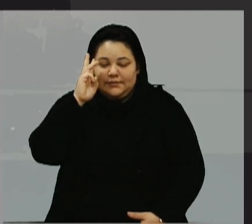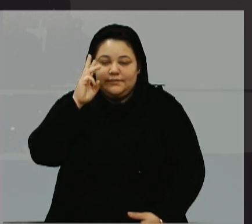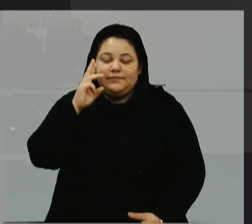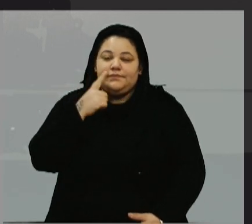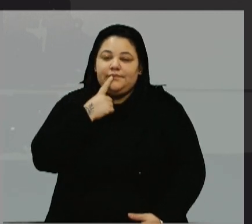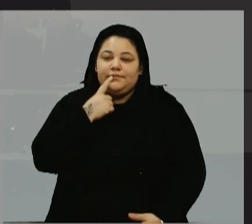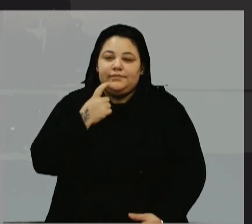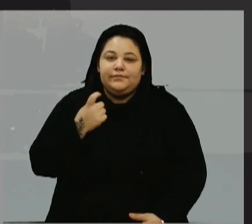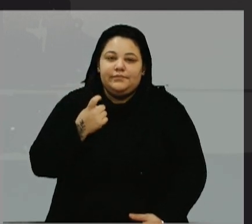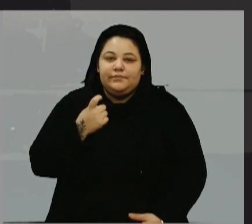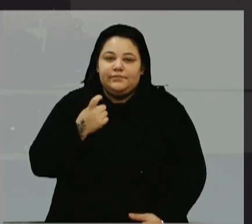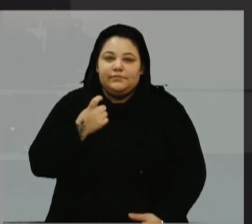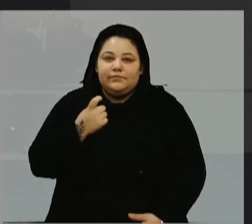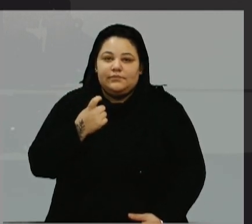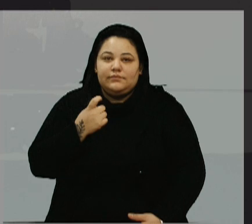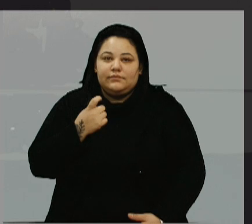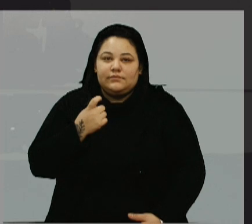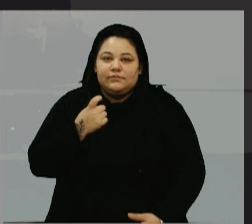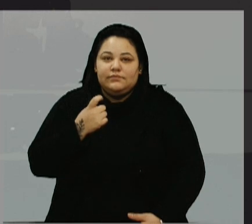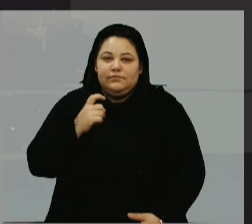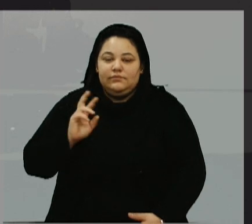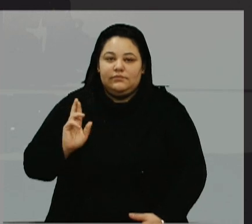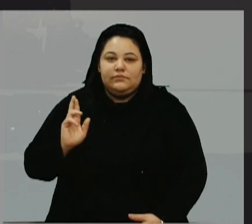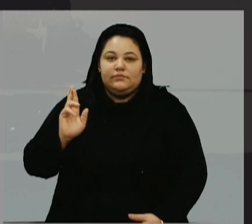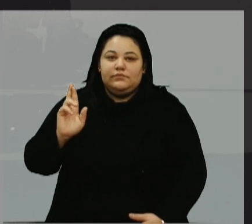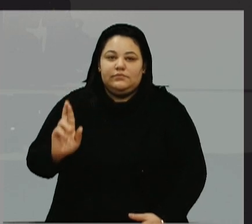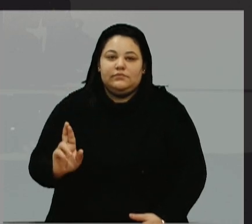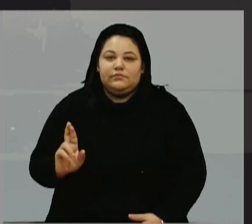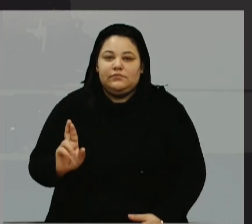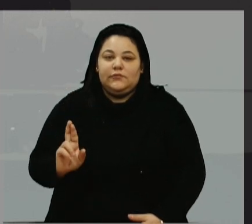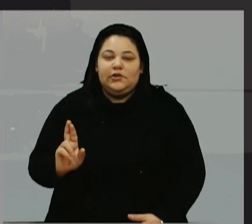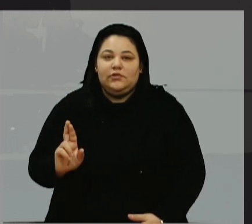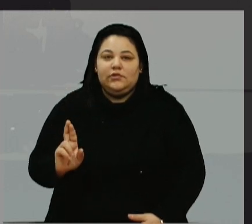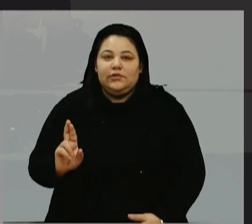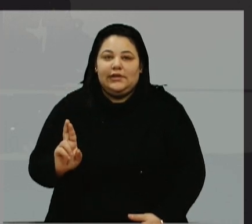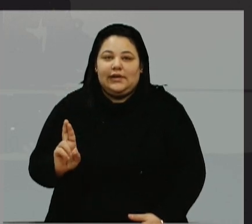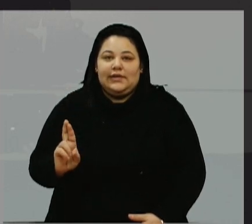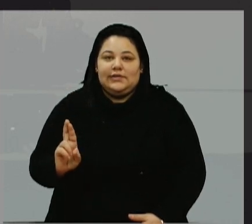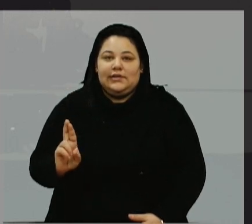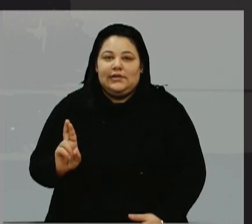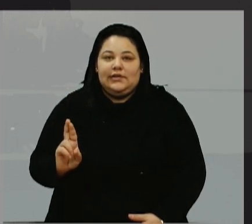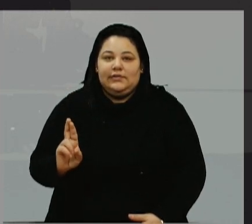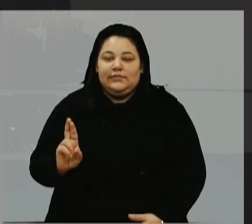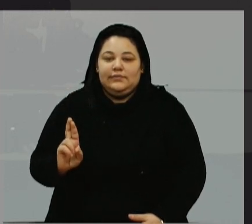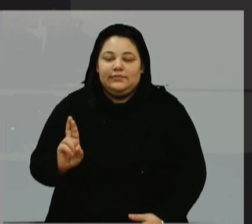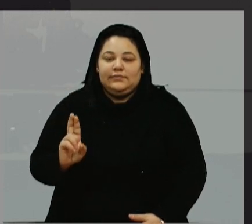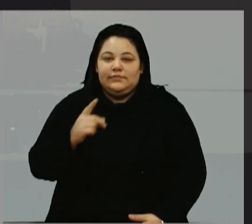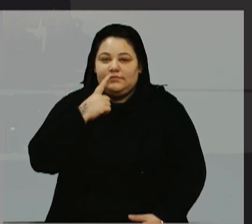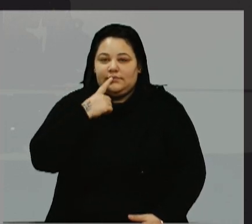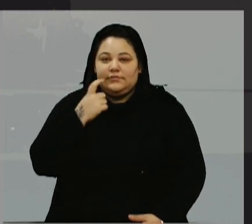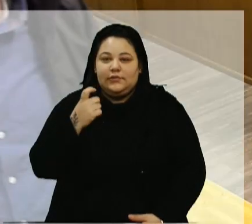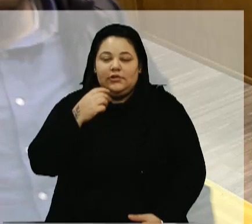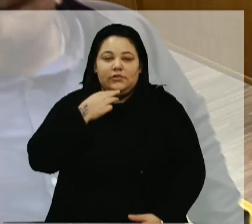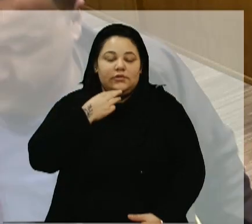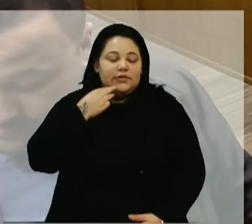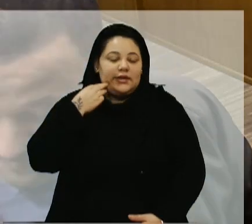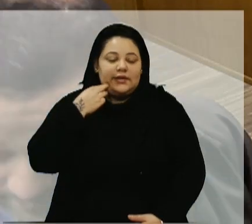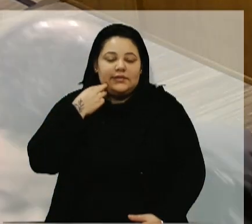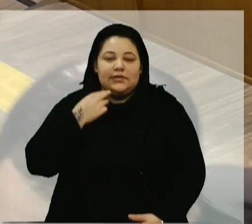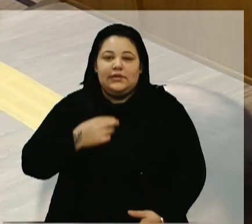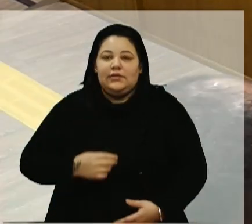Rose Frigieri. Em representação, vereadora Rose Frigieri e vereadora Marisol Santos.